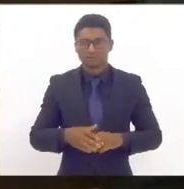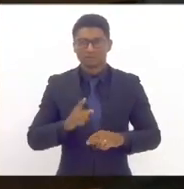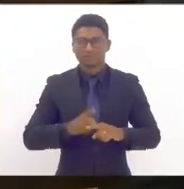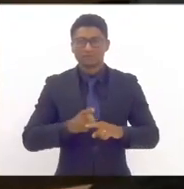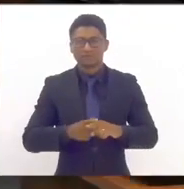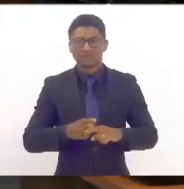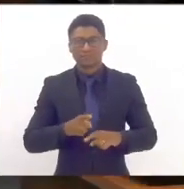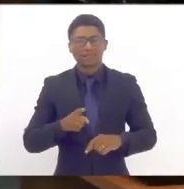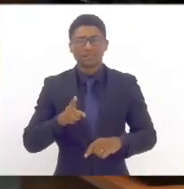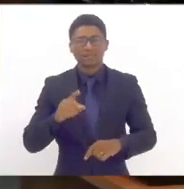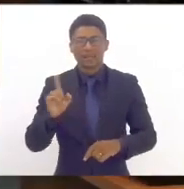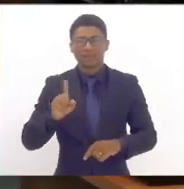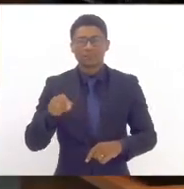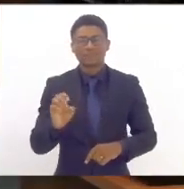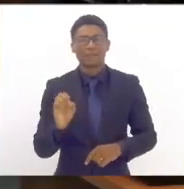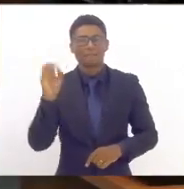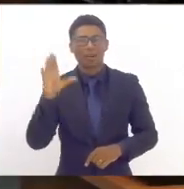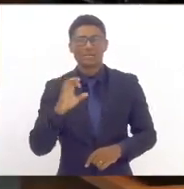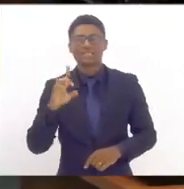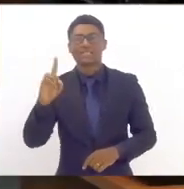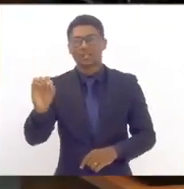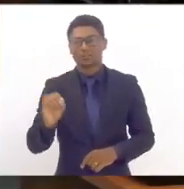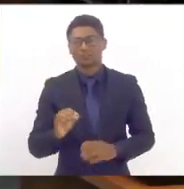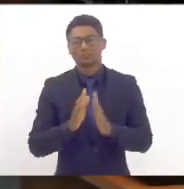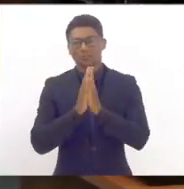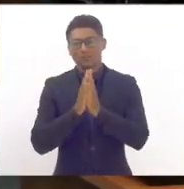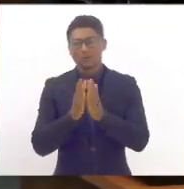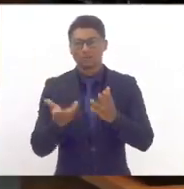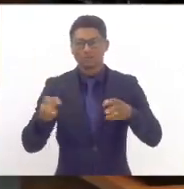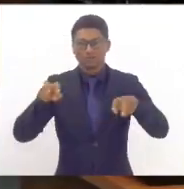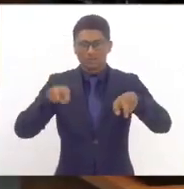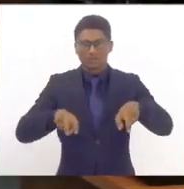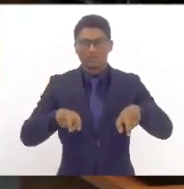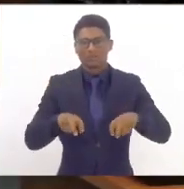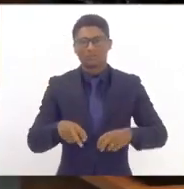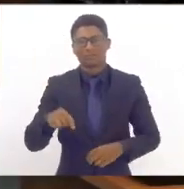cedo. Na tribuna, por favor, põe uma cadeira.